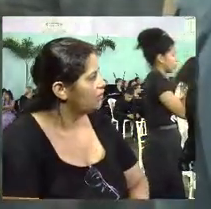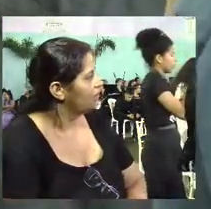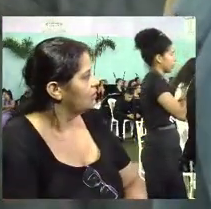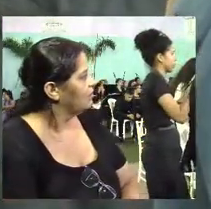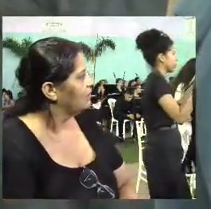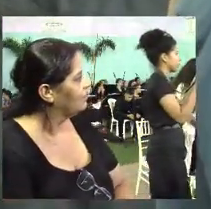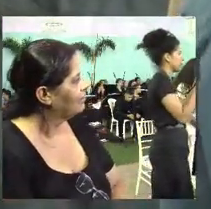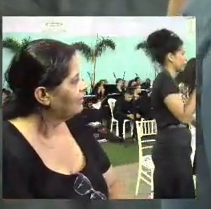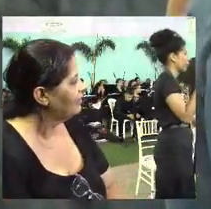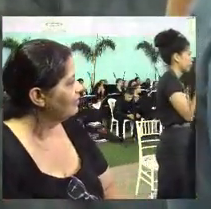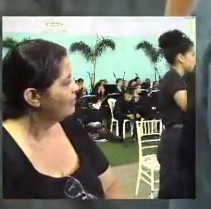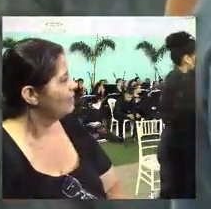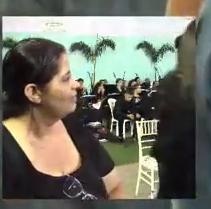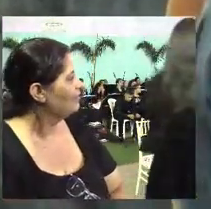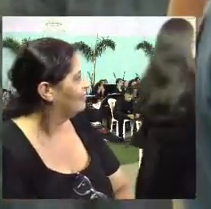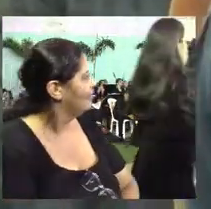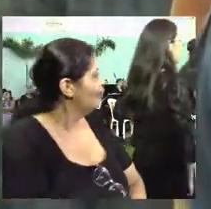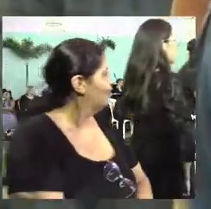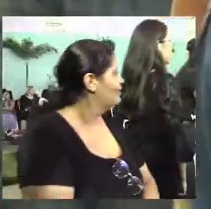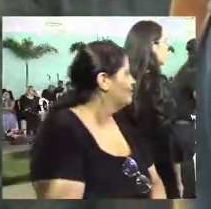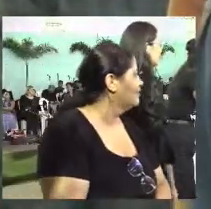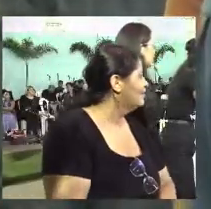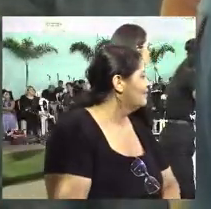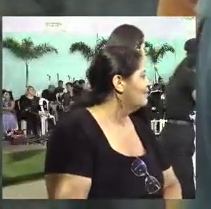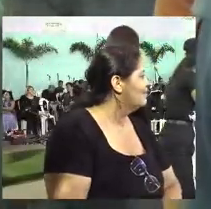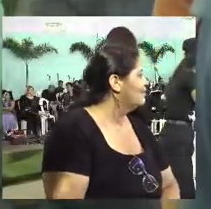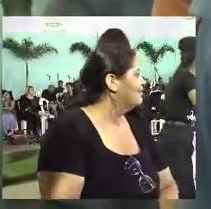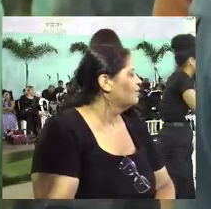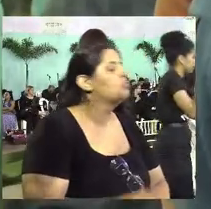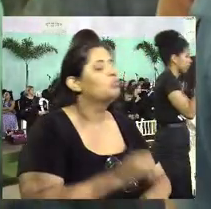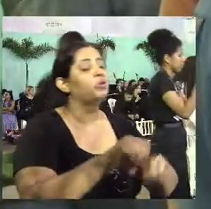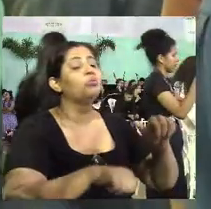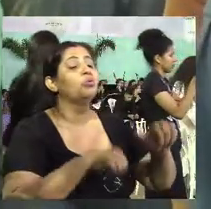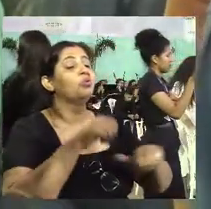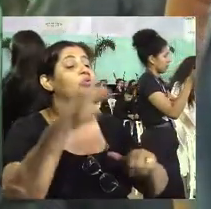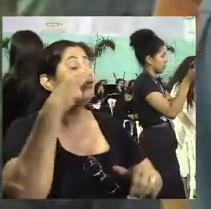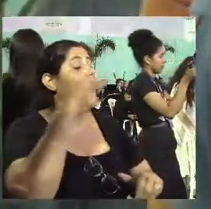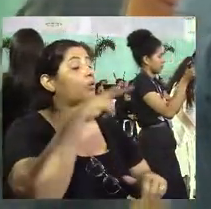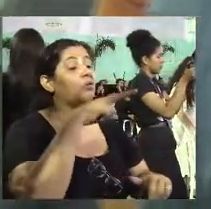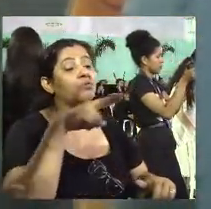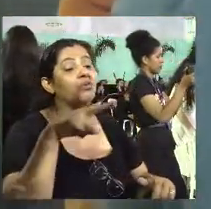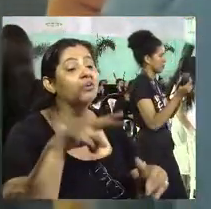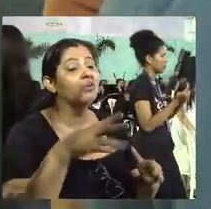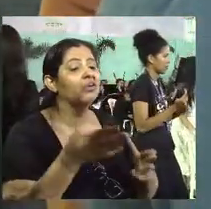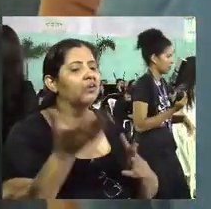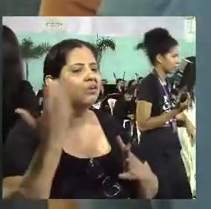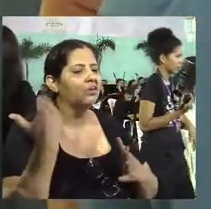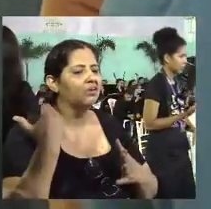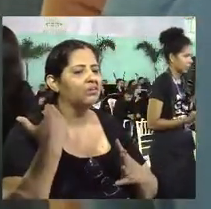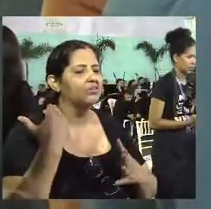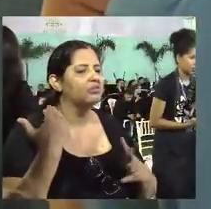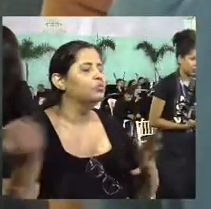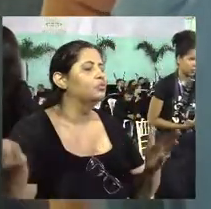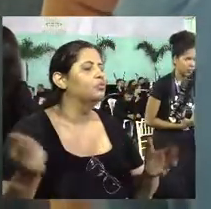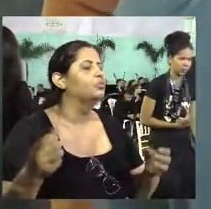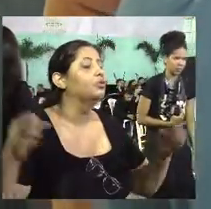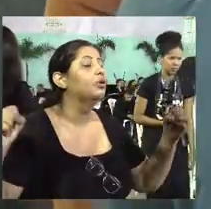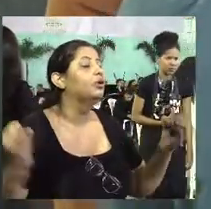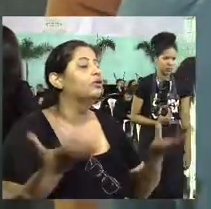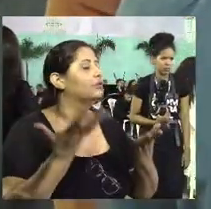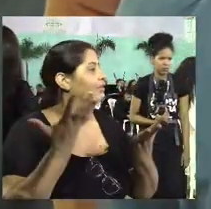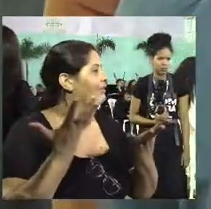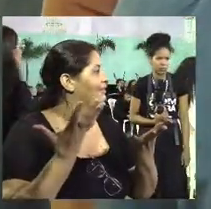é um setor aqui Pastor Anderson né O que é que mudou nessa na vista do Senhor antes e o que que acontecer Depois da oração